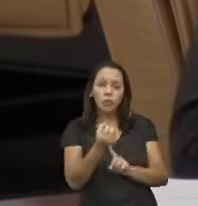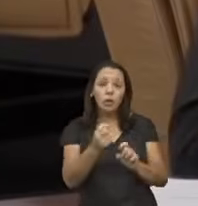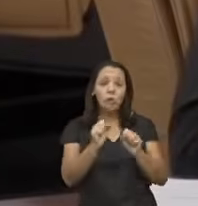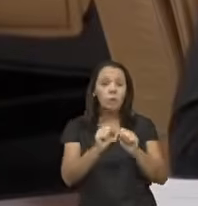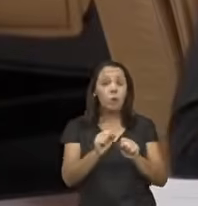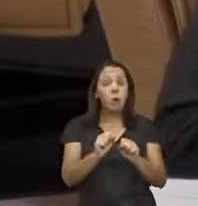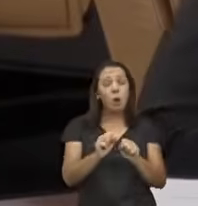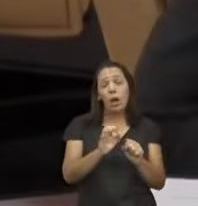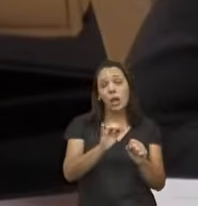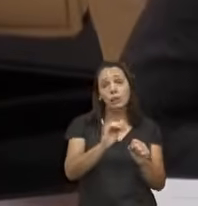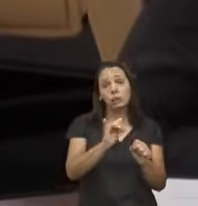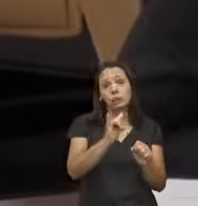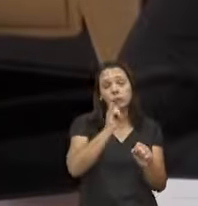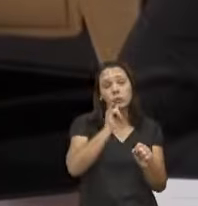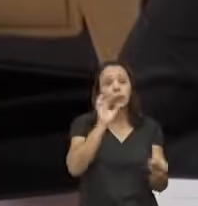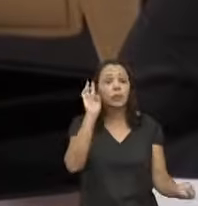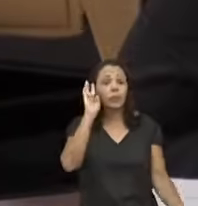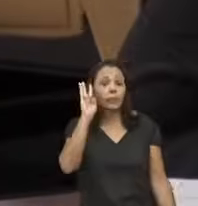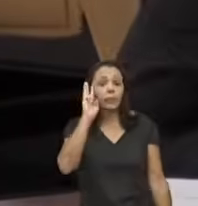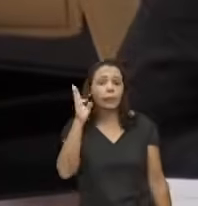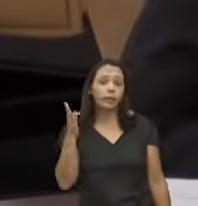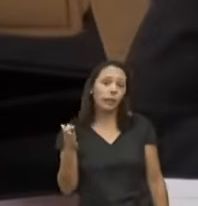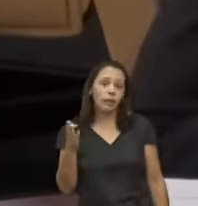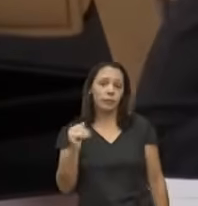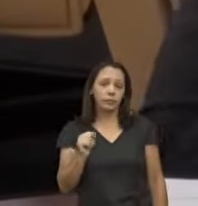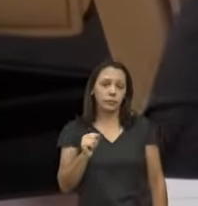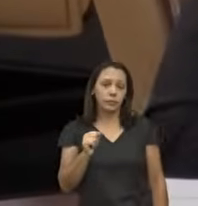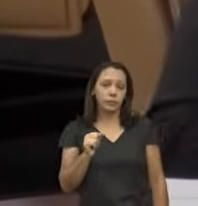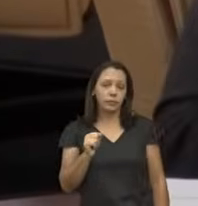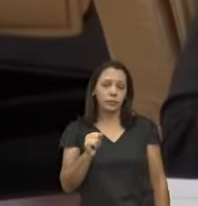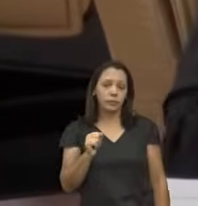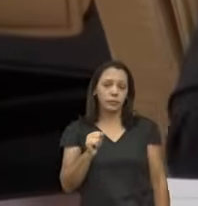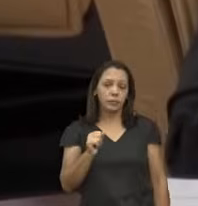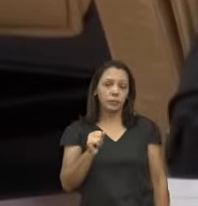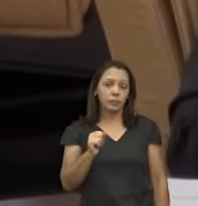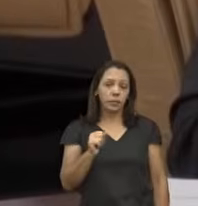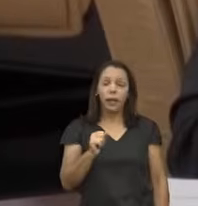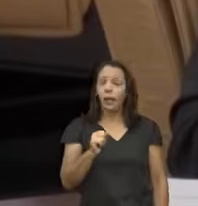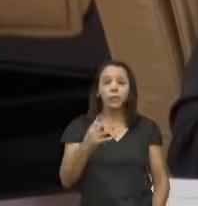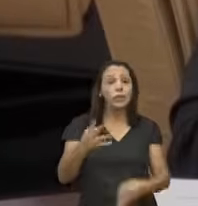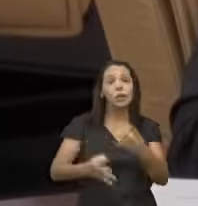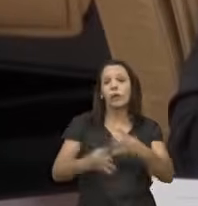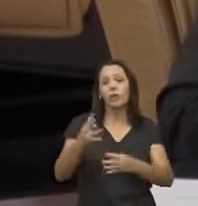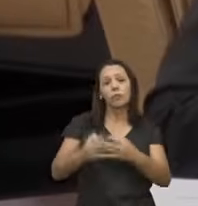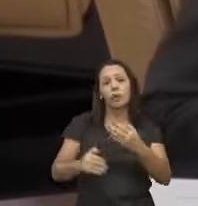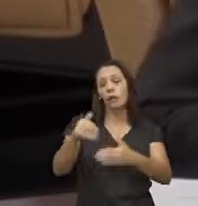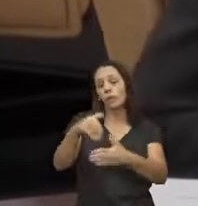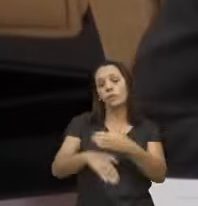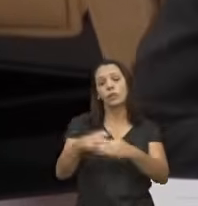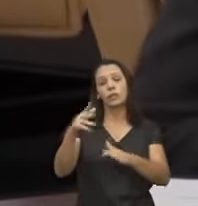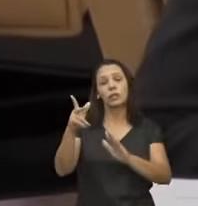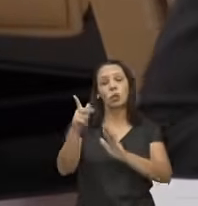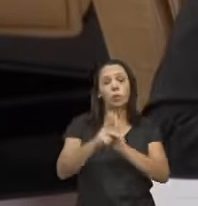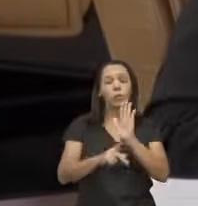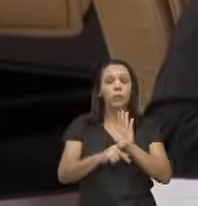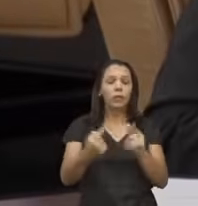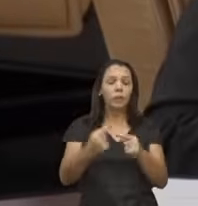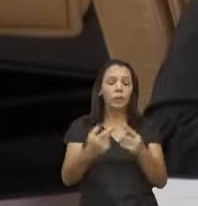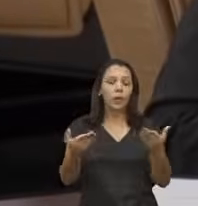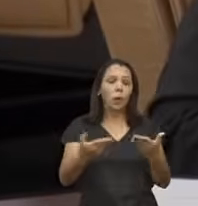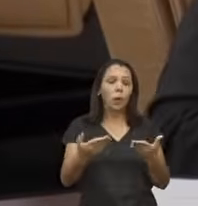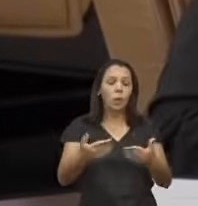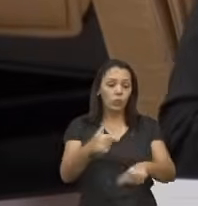numa terça-feira. E aí a gente não chega ao meio-dia votando o segundo projeto do dia, de uma pauta que tem 8